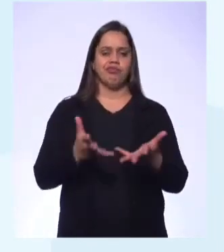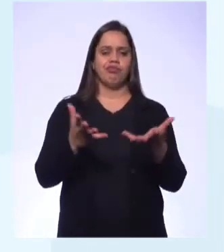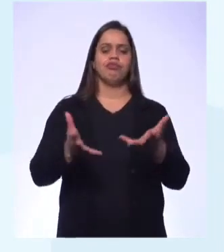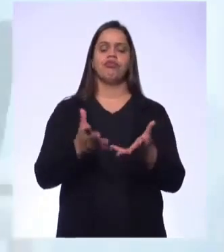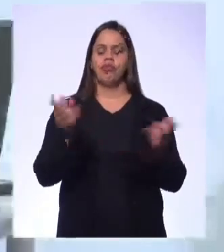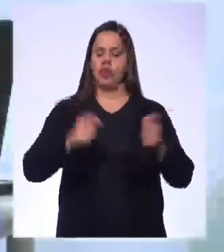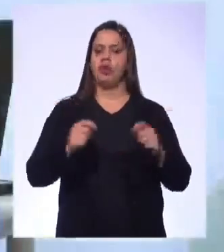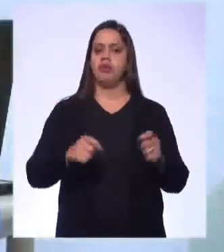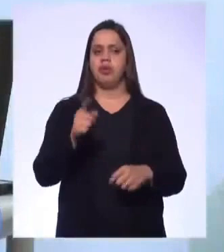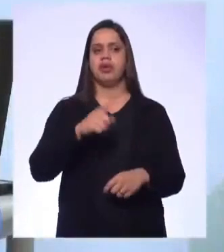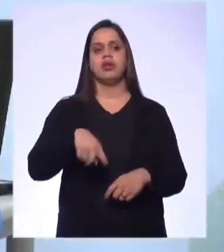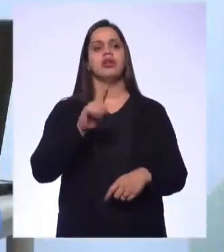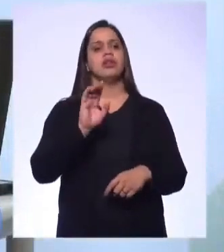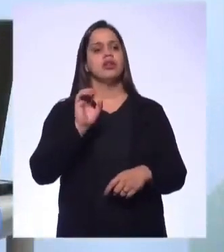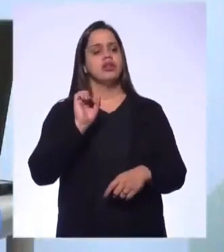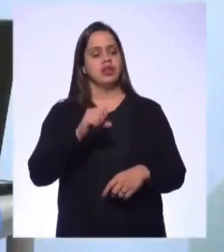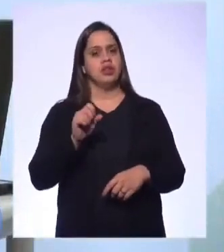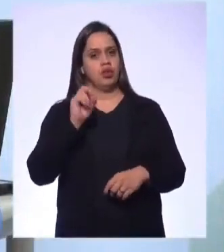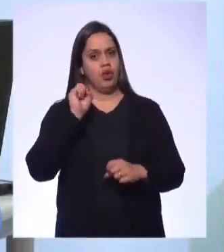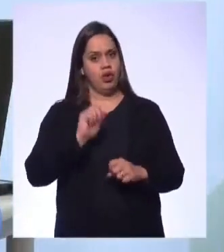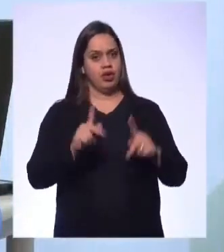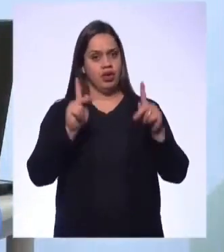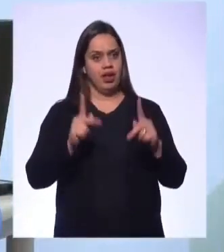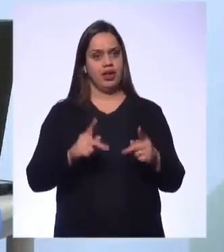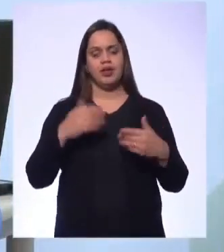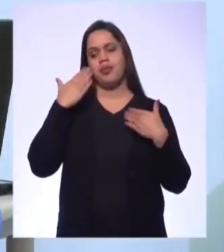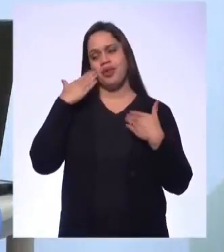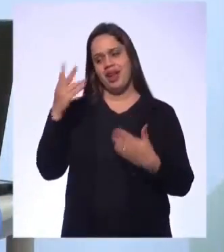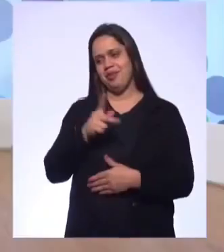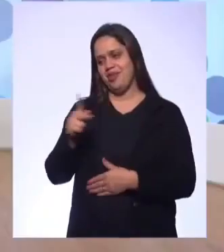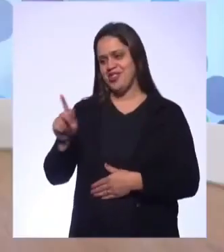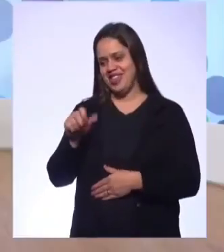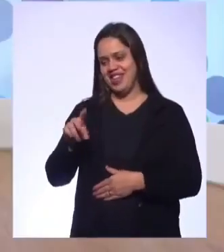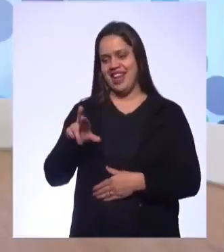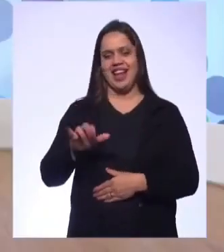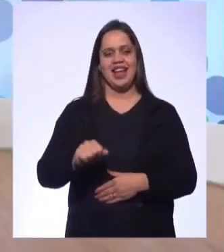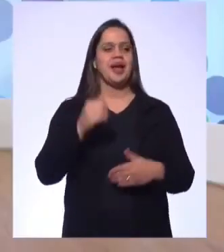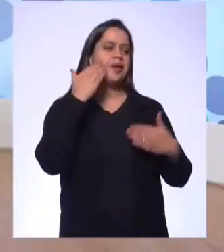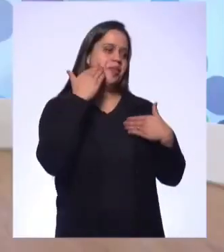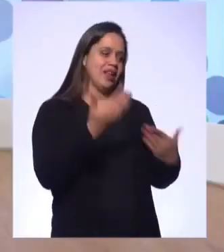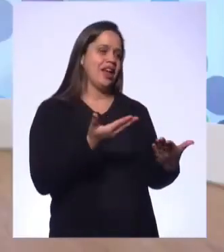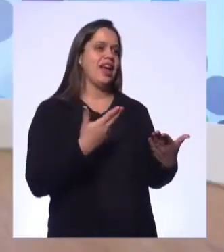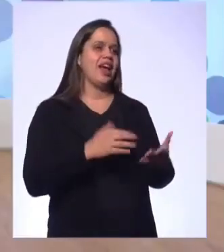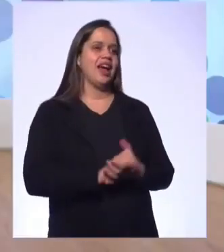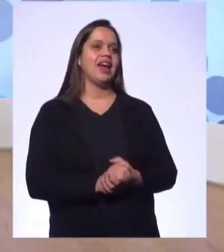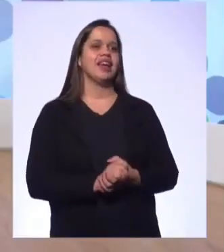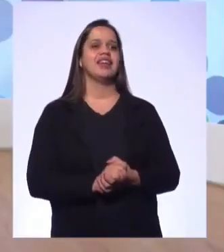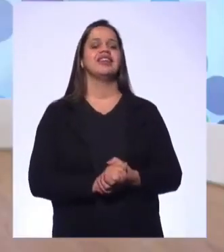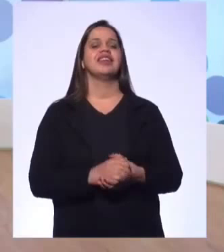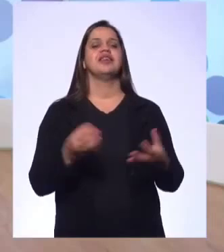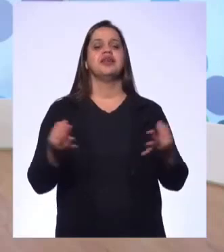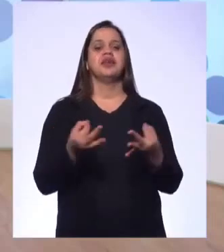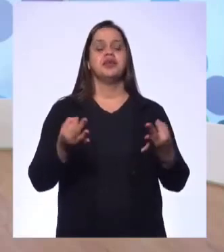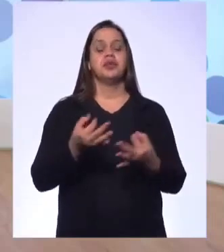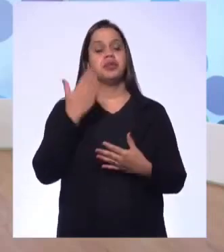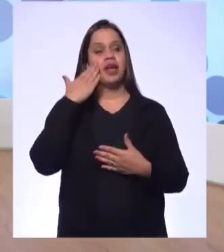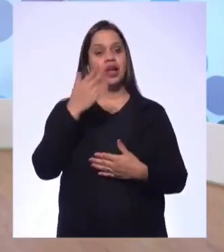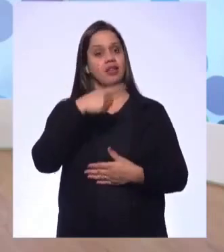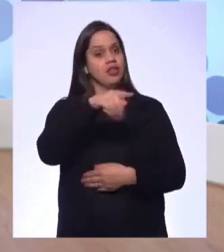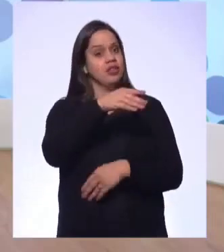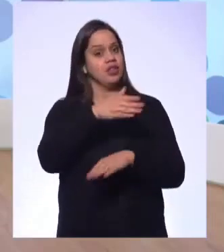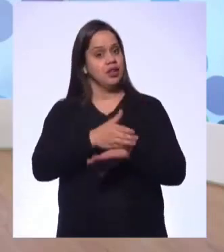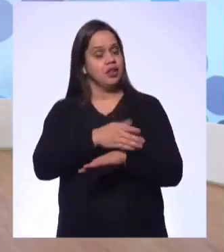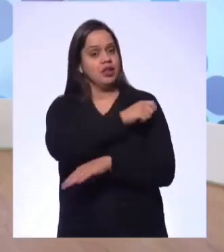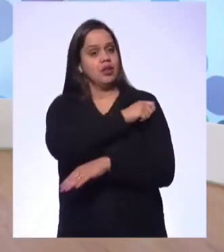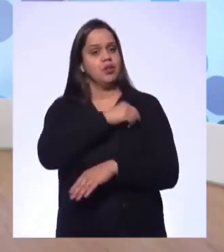fazer instigá-los de alguma forma, certo? Então, Andréia, muito obrigada. Obrigada, Suas colocações foram perfeitas. Alunos, pais,